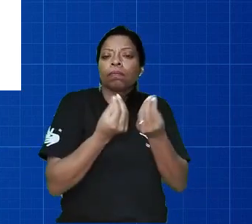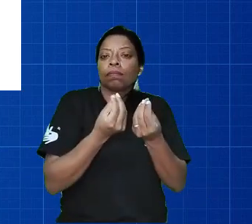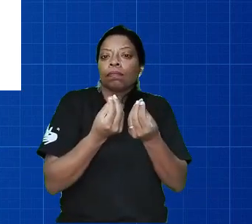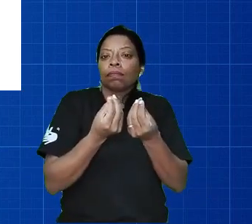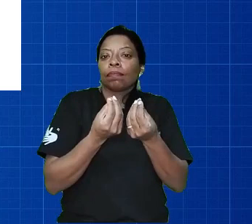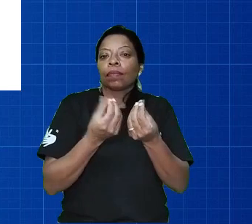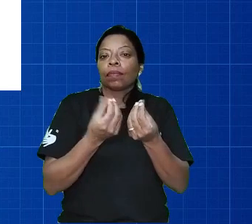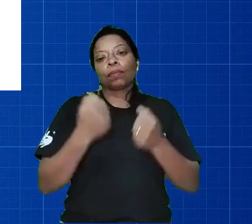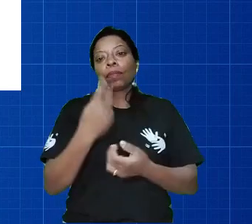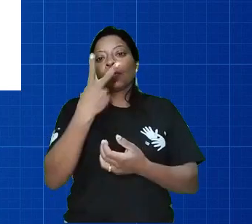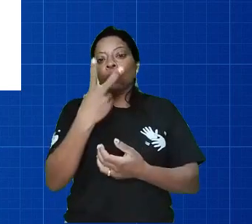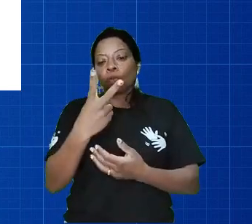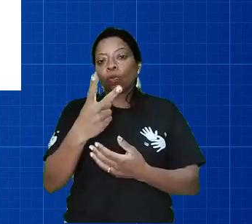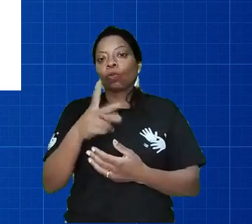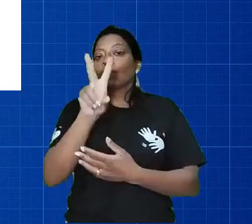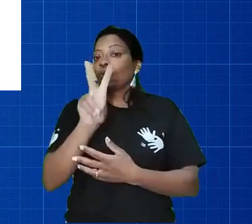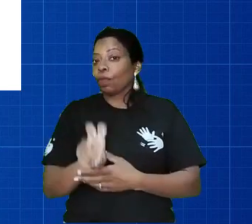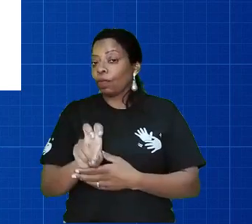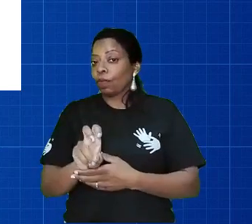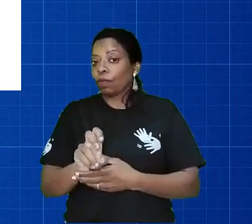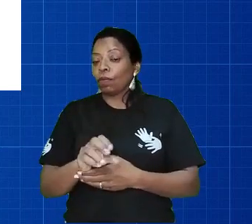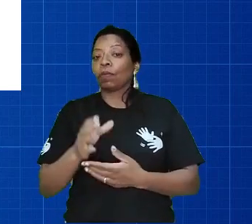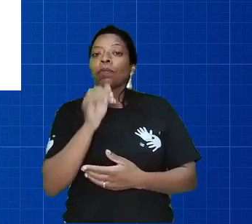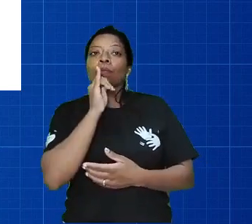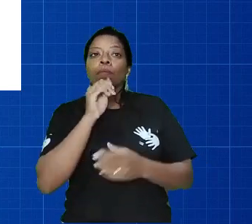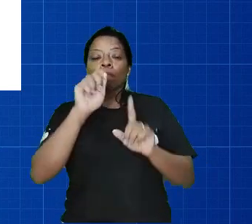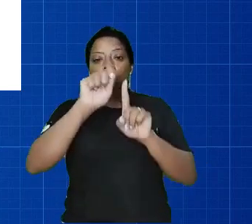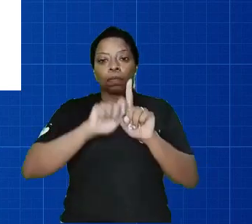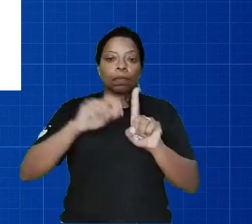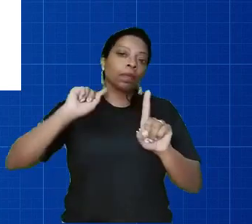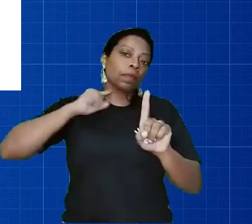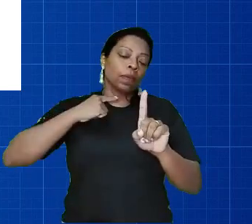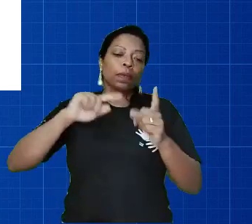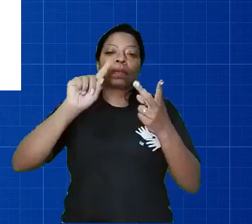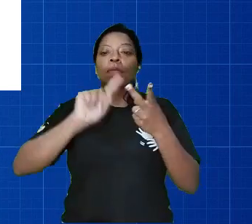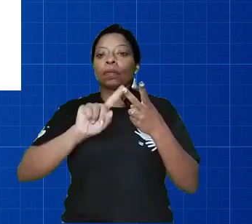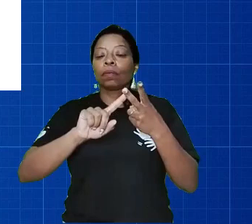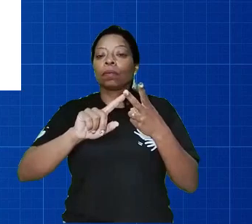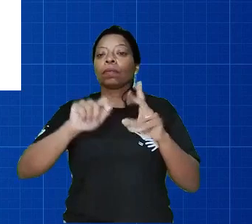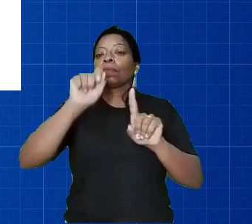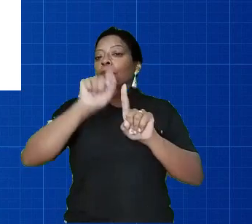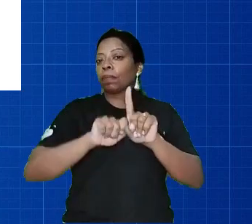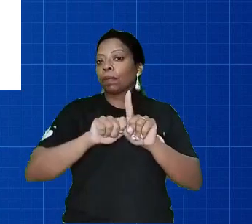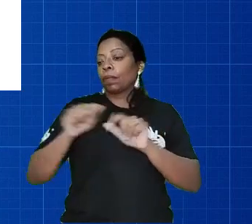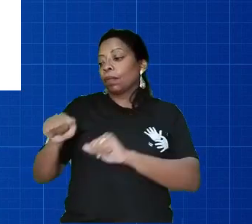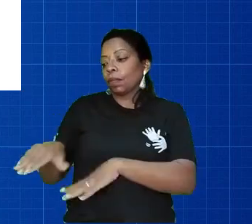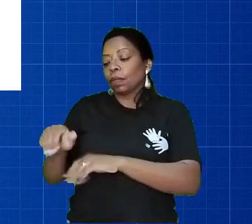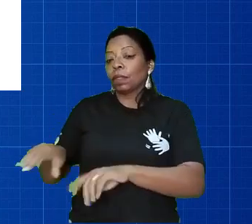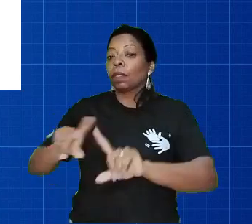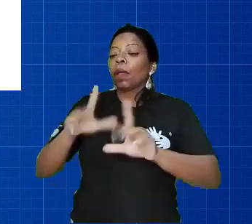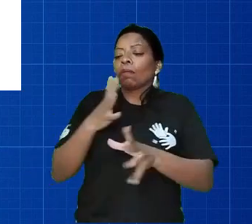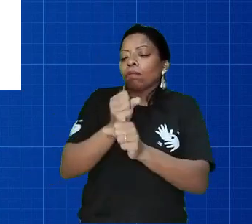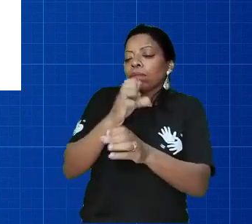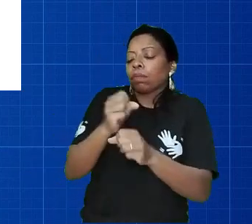FNDE em duas parcelas, normalmente em maio e em setembro, e o cálculo é feito por meio da quantidade de